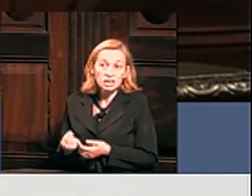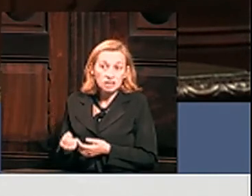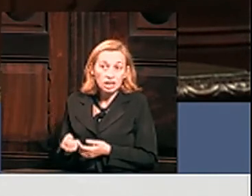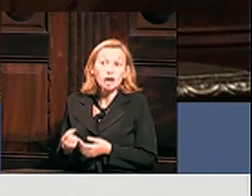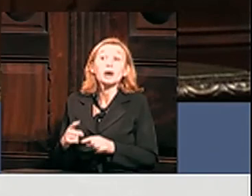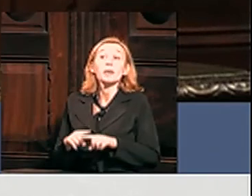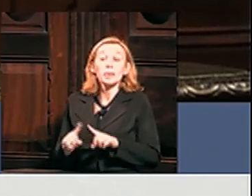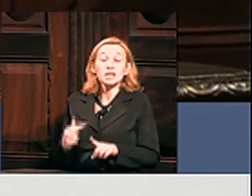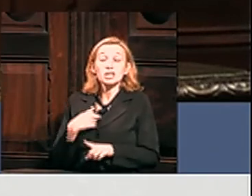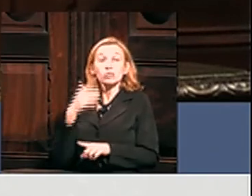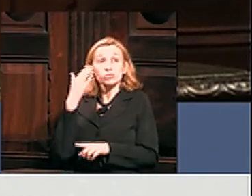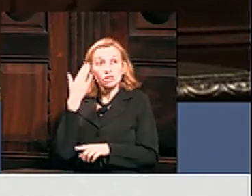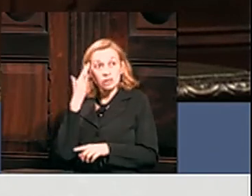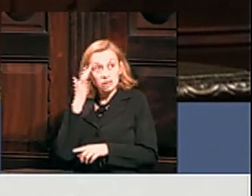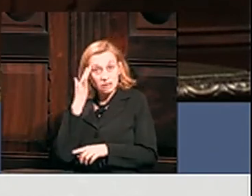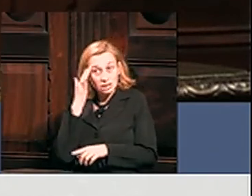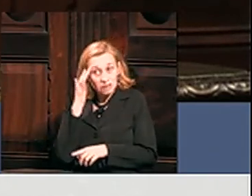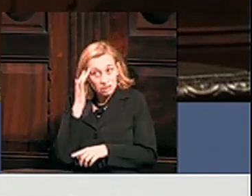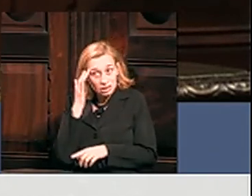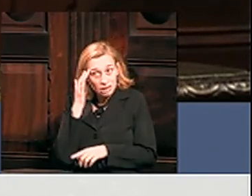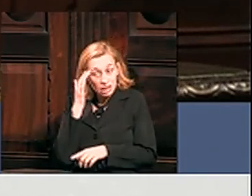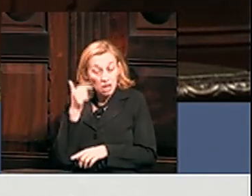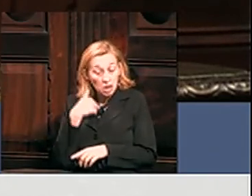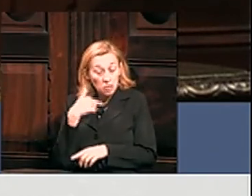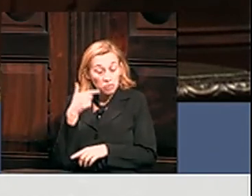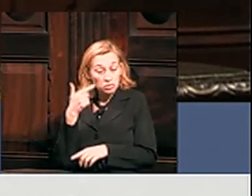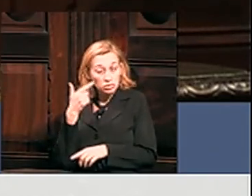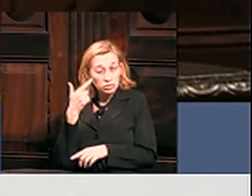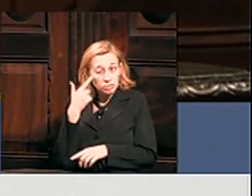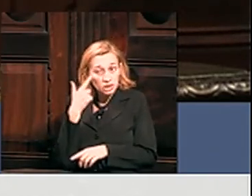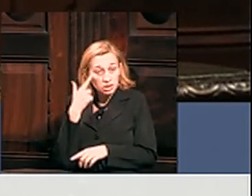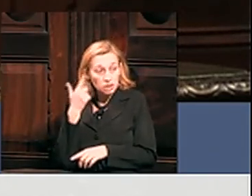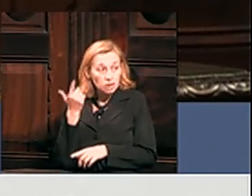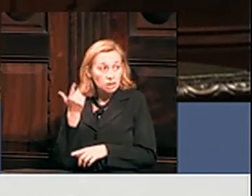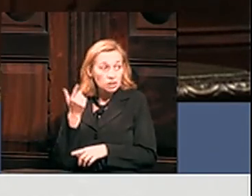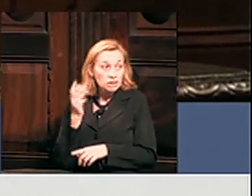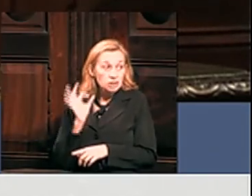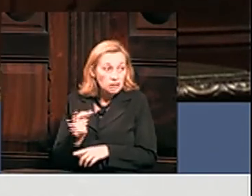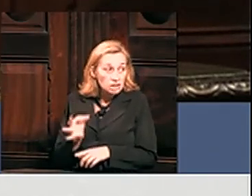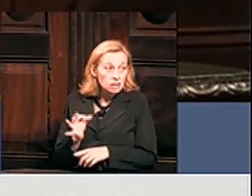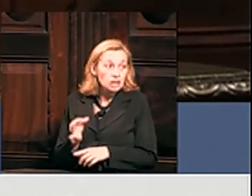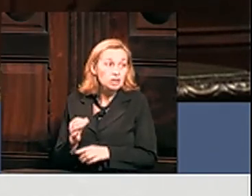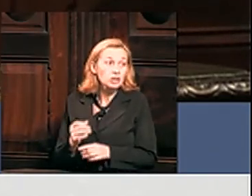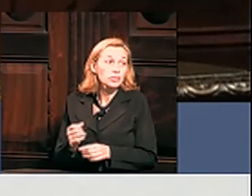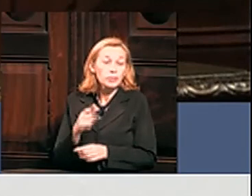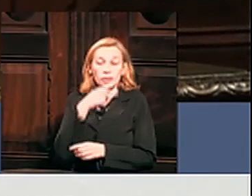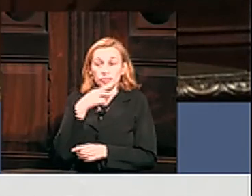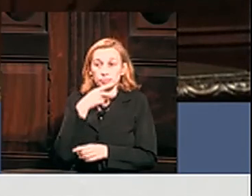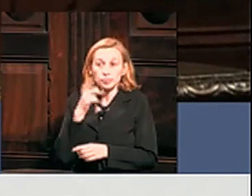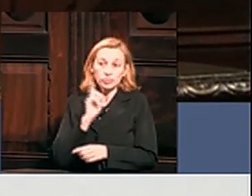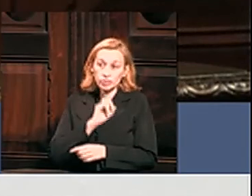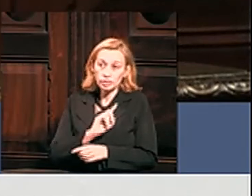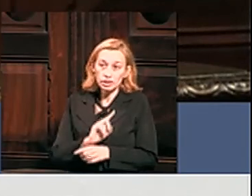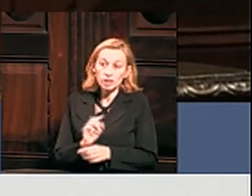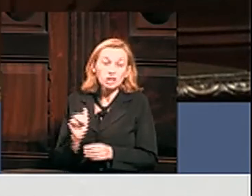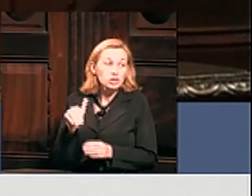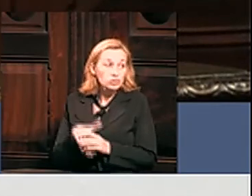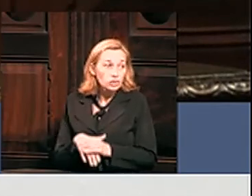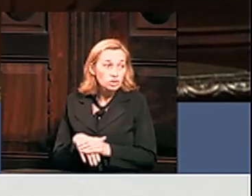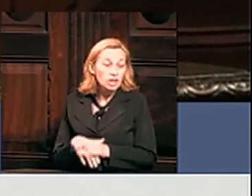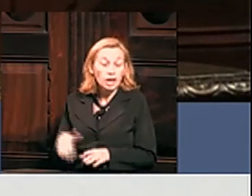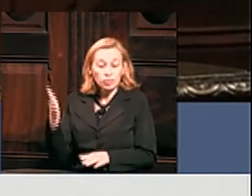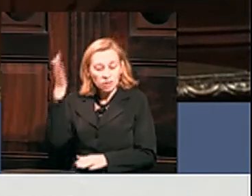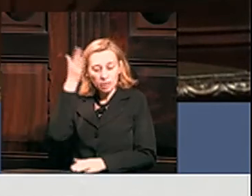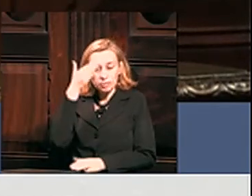tenho certeza que o Parlamento Fluminense botará a mão na